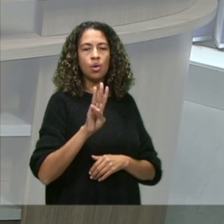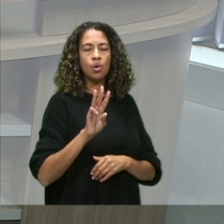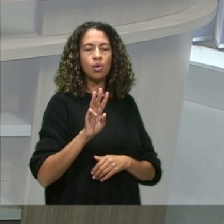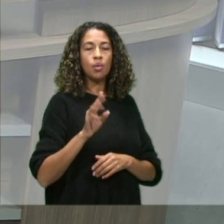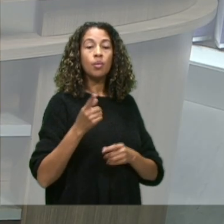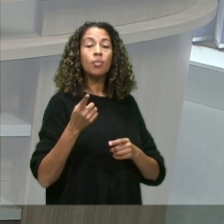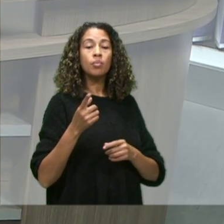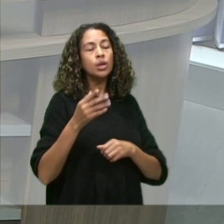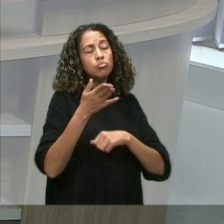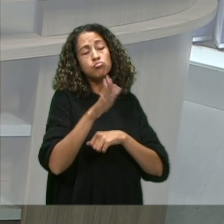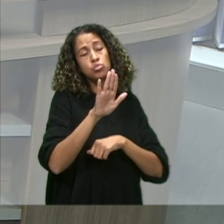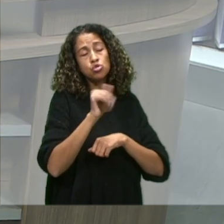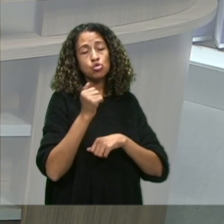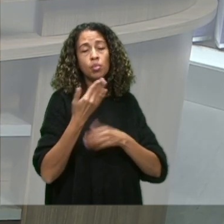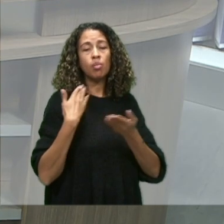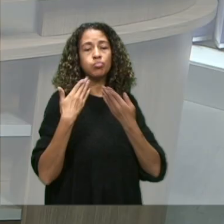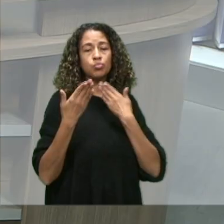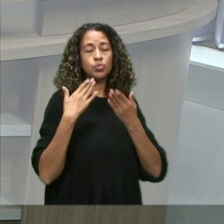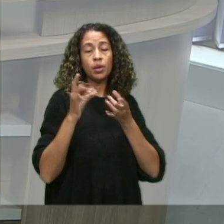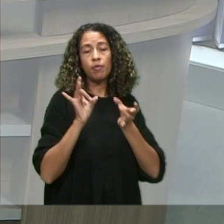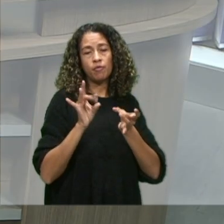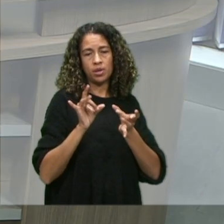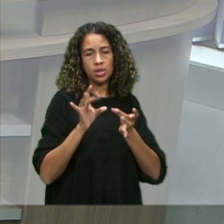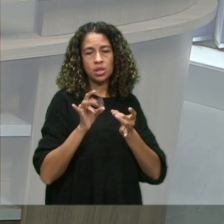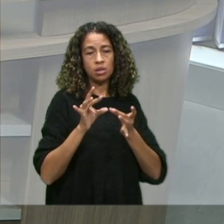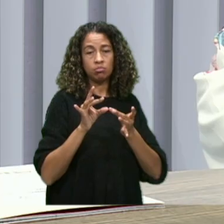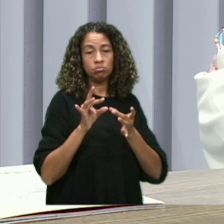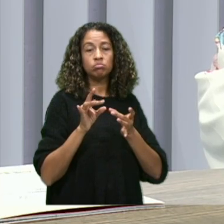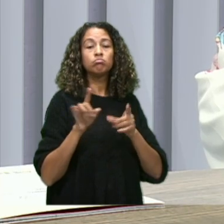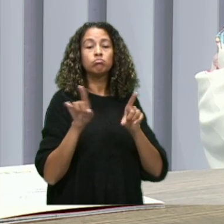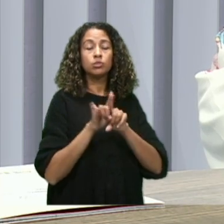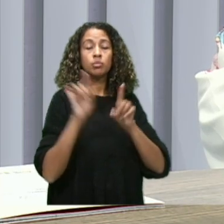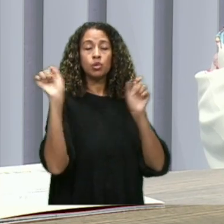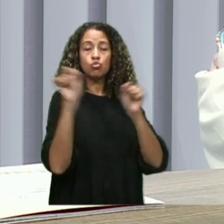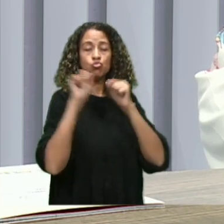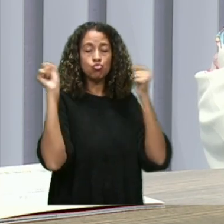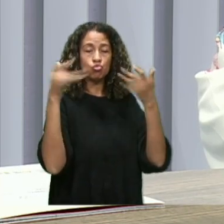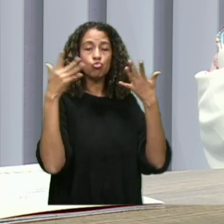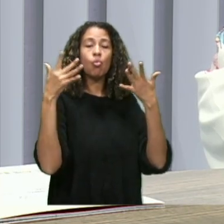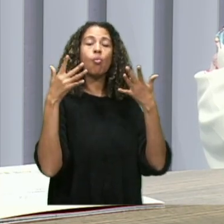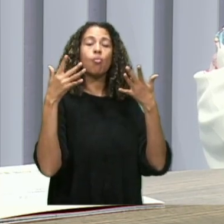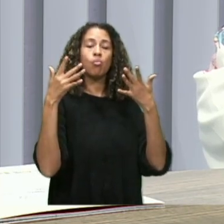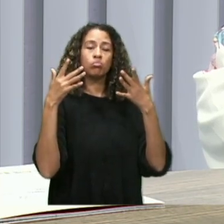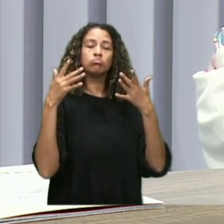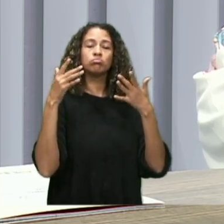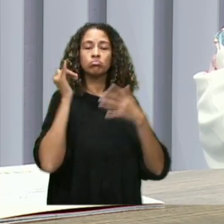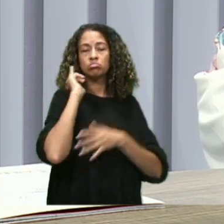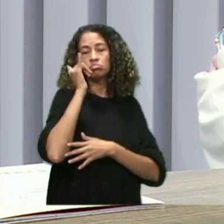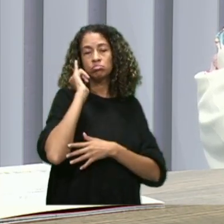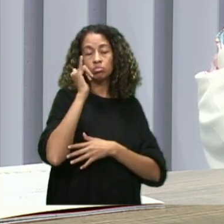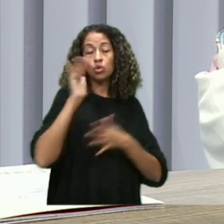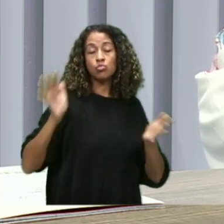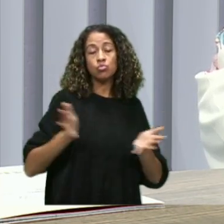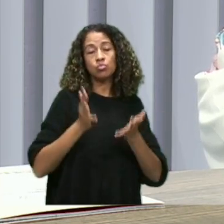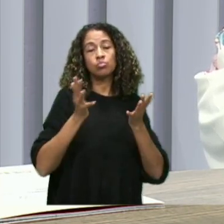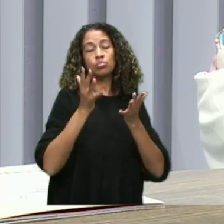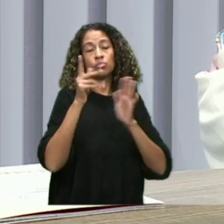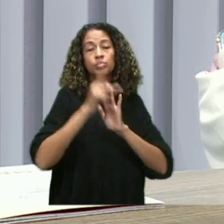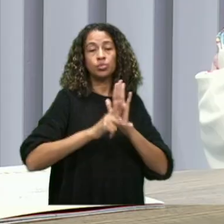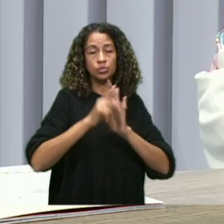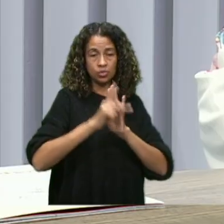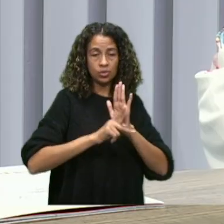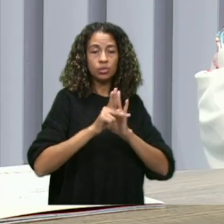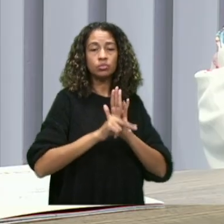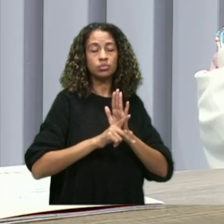para conversar também sobre o livro, para espetáculos de contação de histórias, para incentivar projetos também. Estou